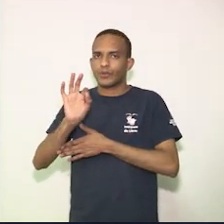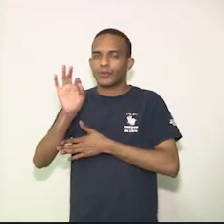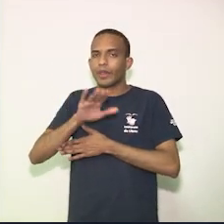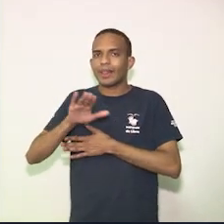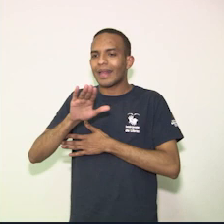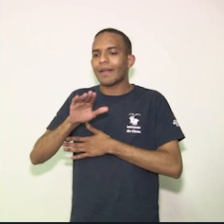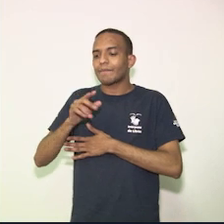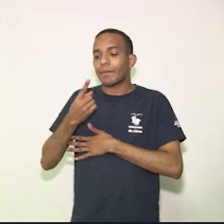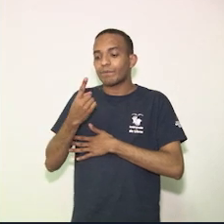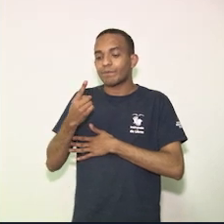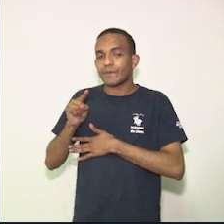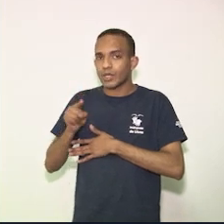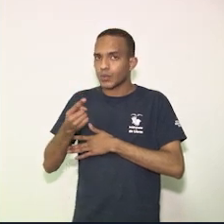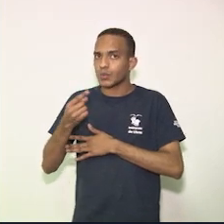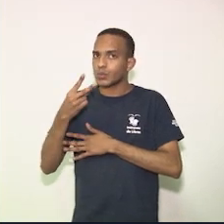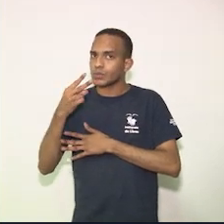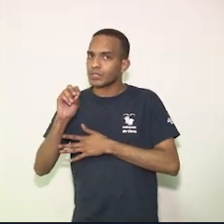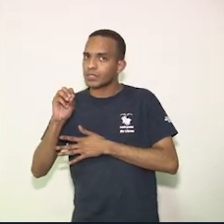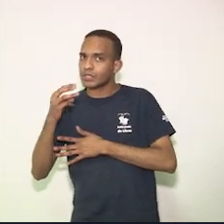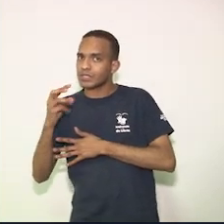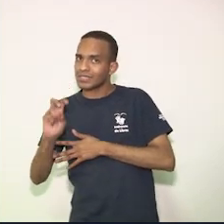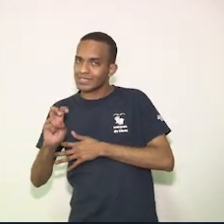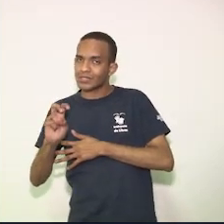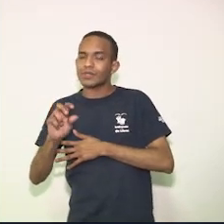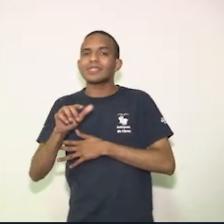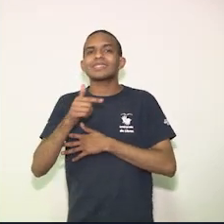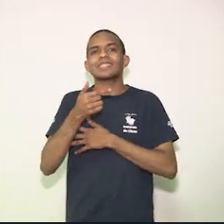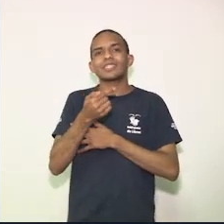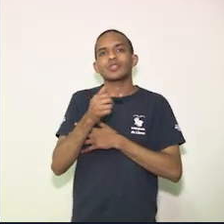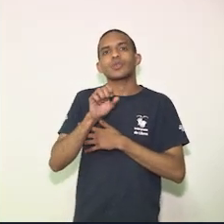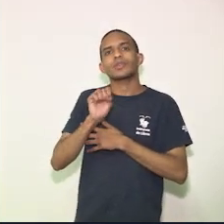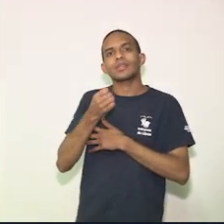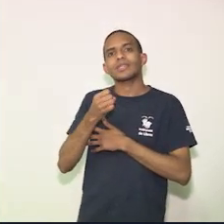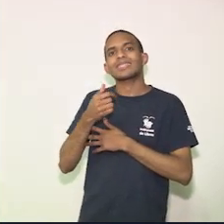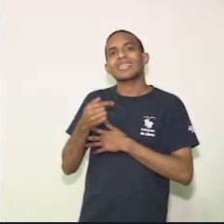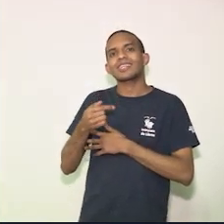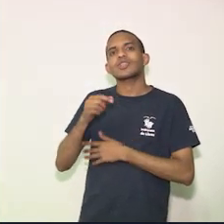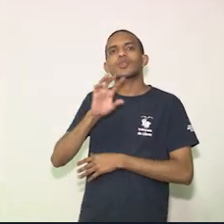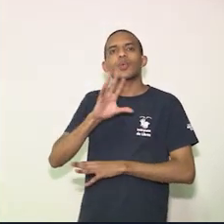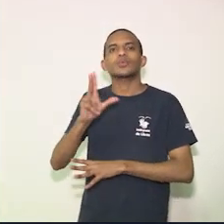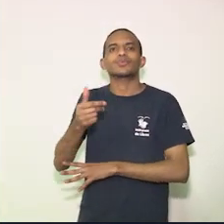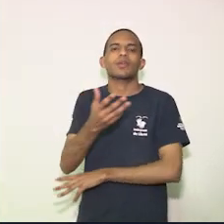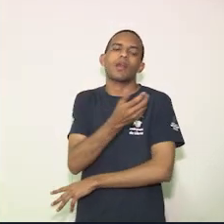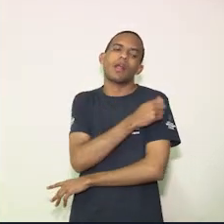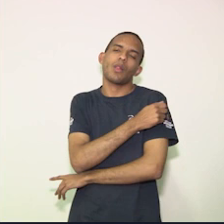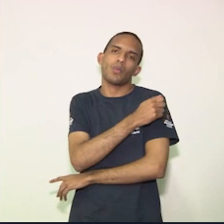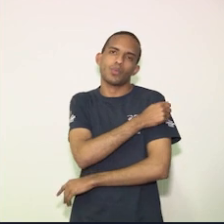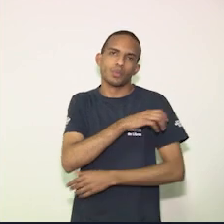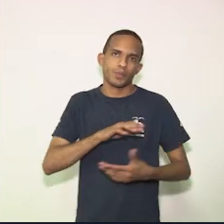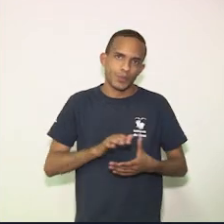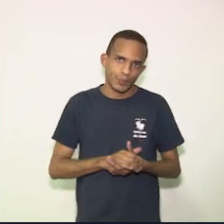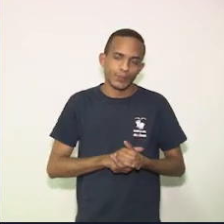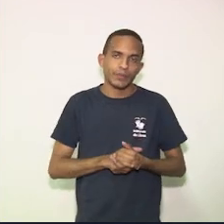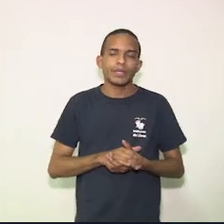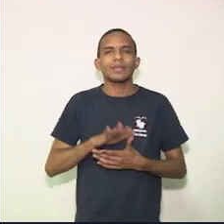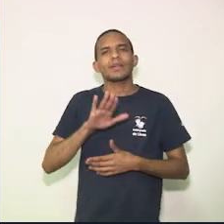de 1.205, 777 eram alunos, e esses